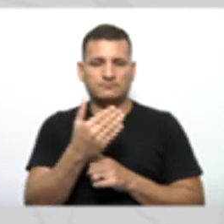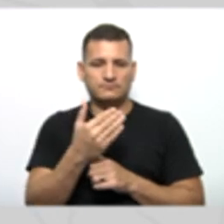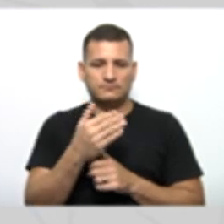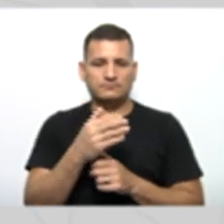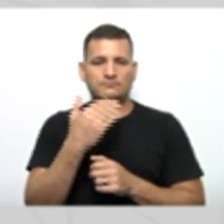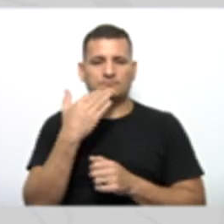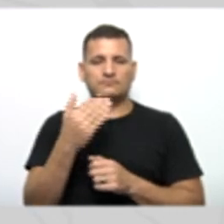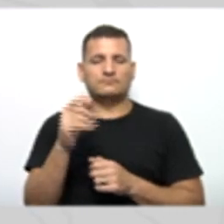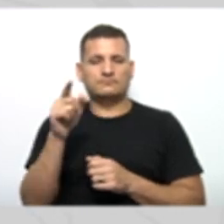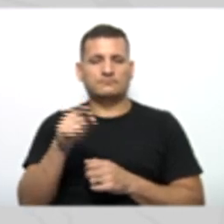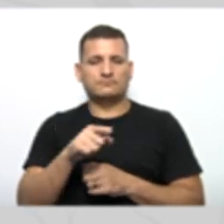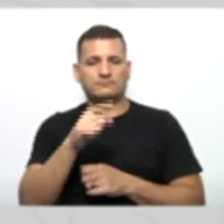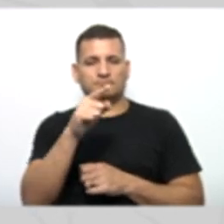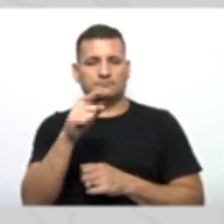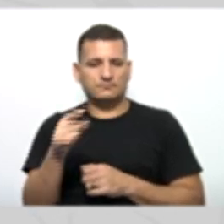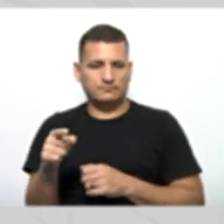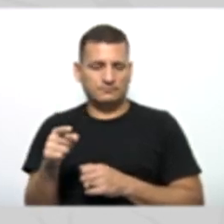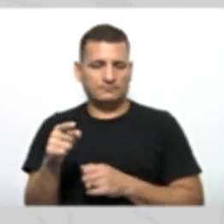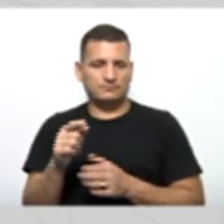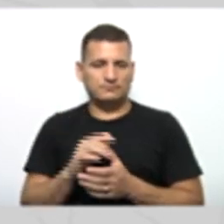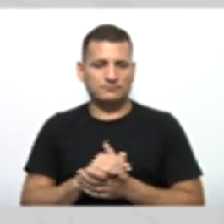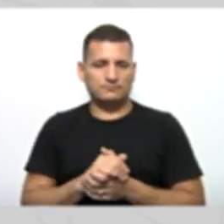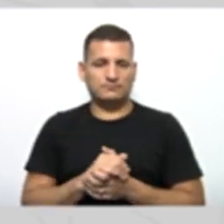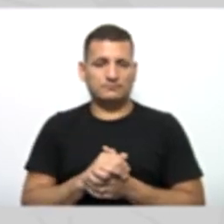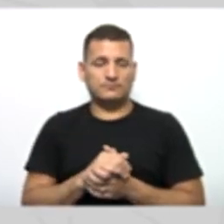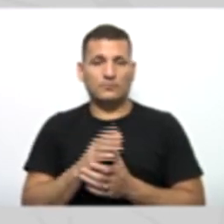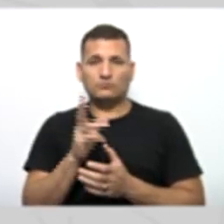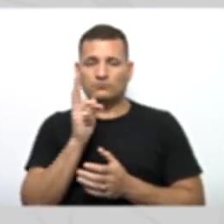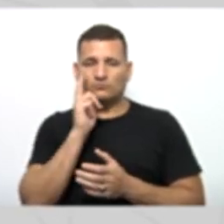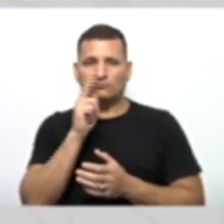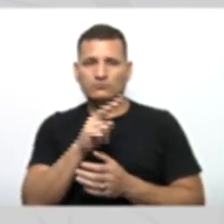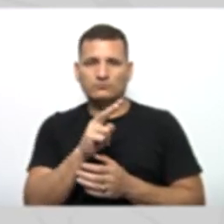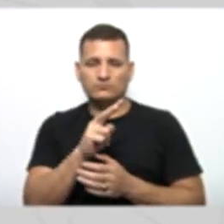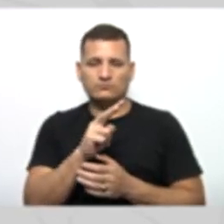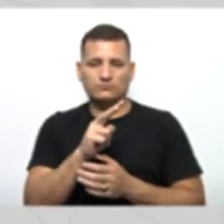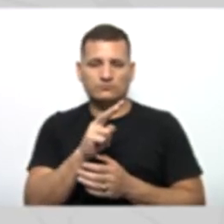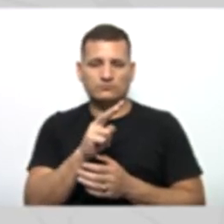pedido cancelado. Se vocês observarem aqui, ó,